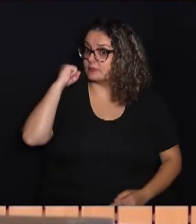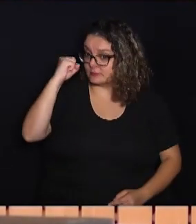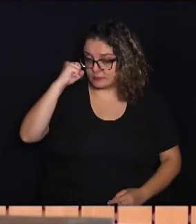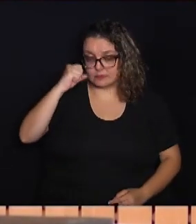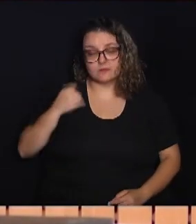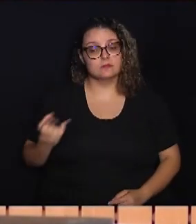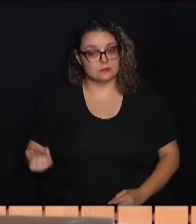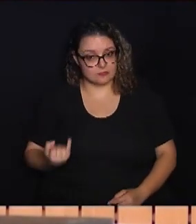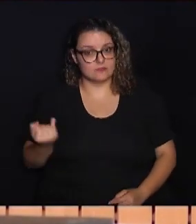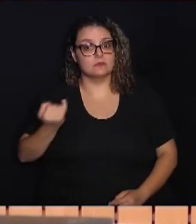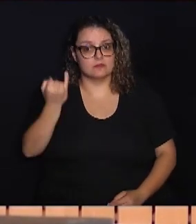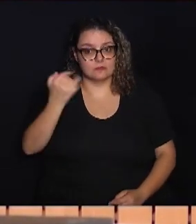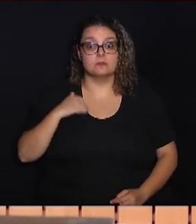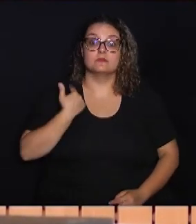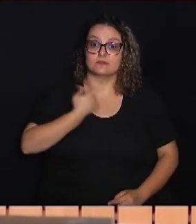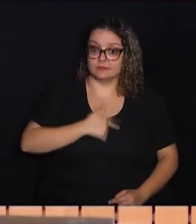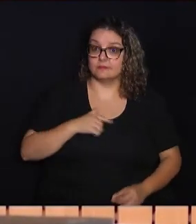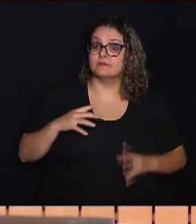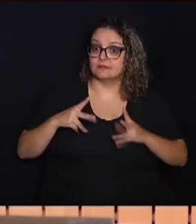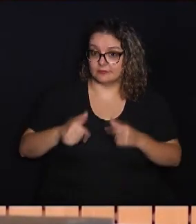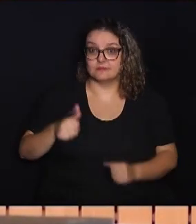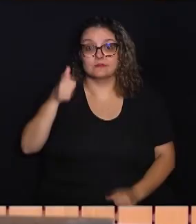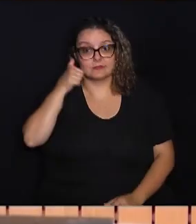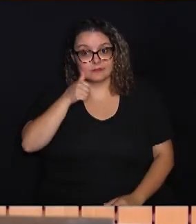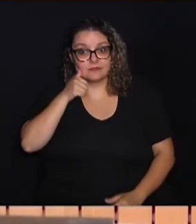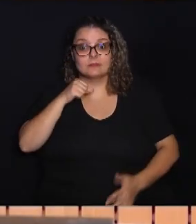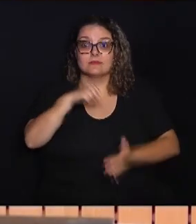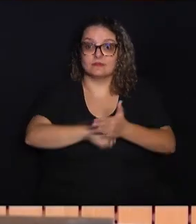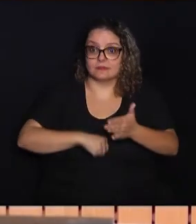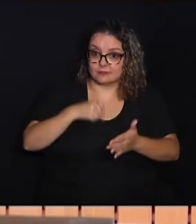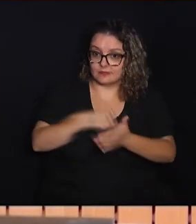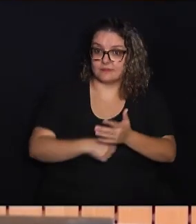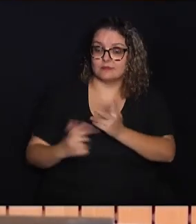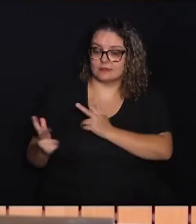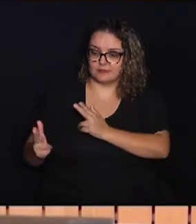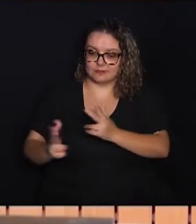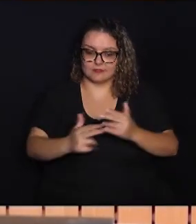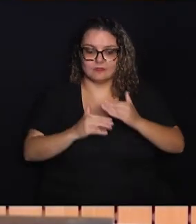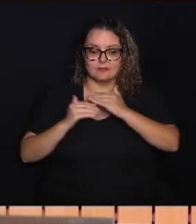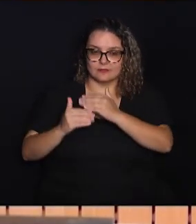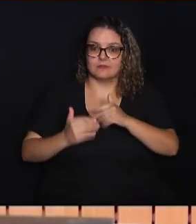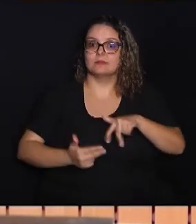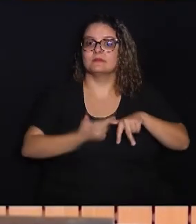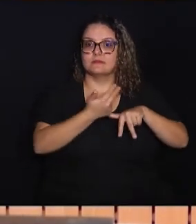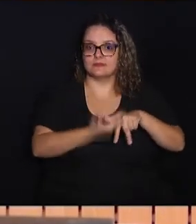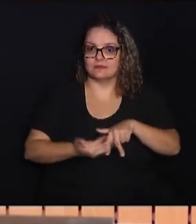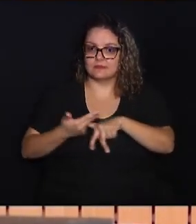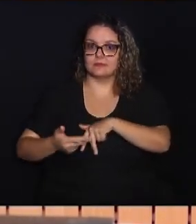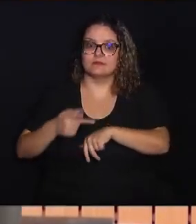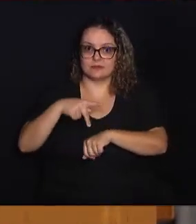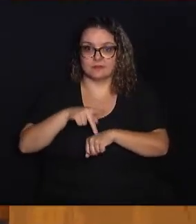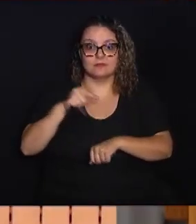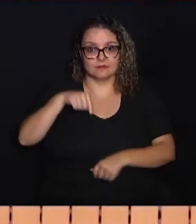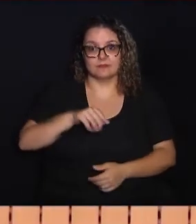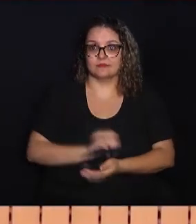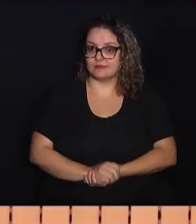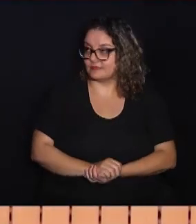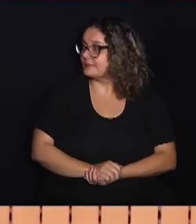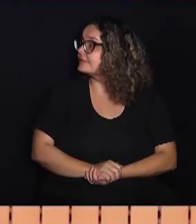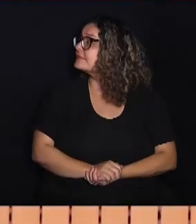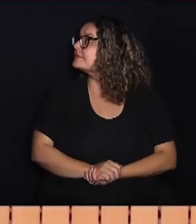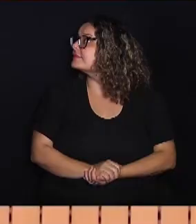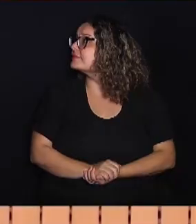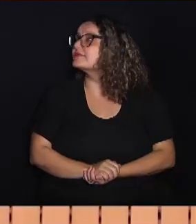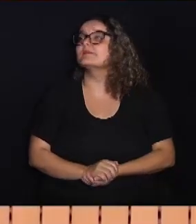importante Nossa de todas as mulheres que lutam pela igualdade de gênero nesse país parabenizar